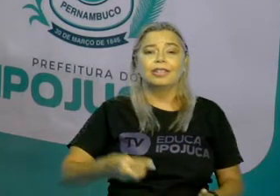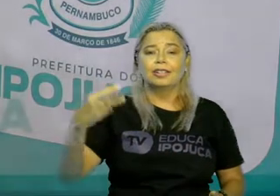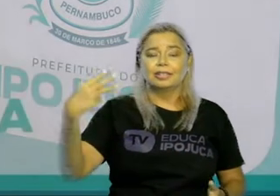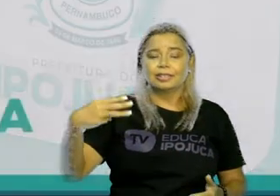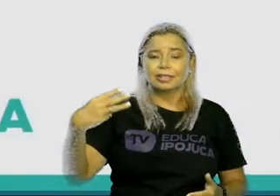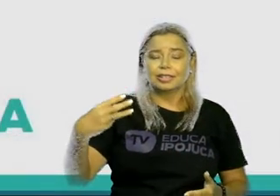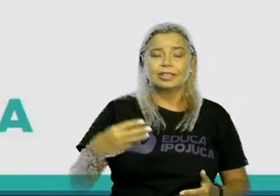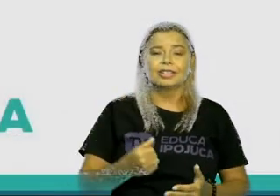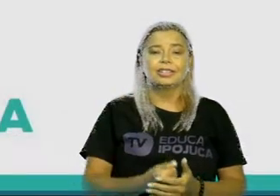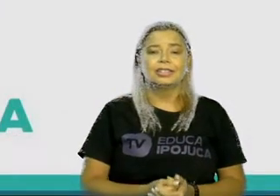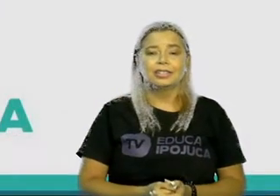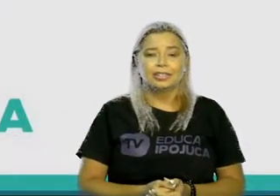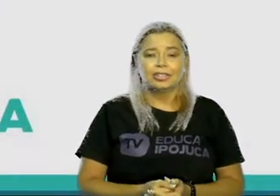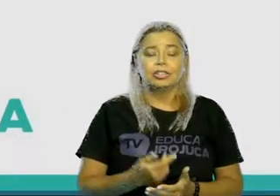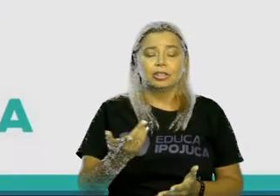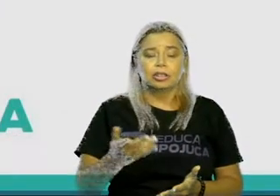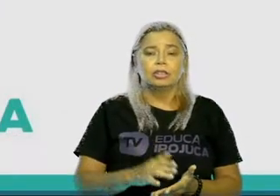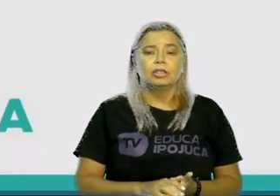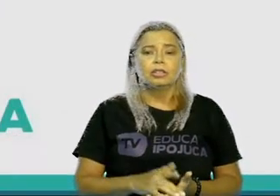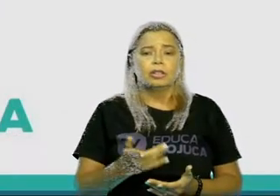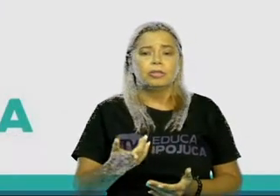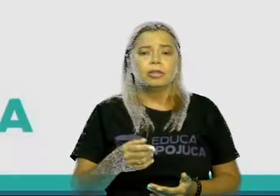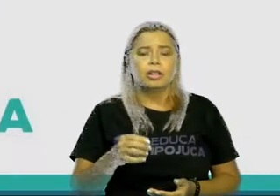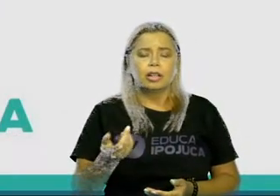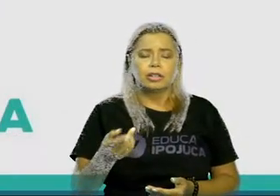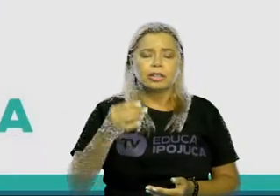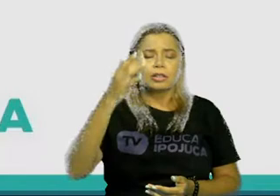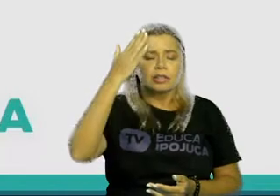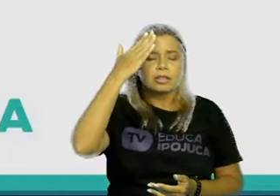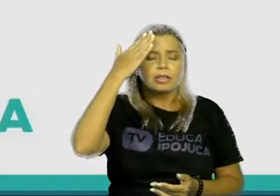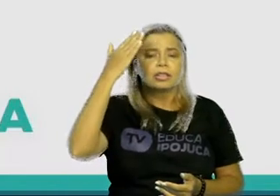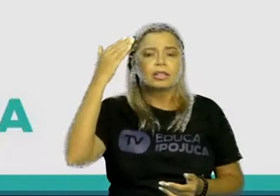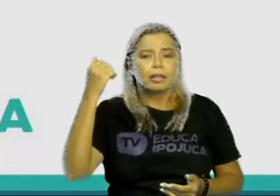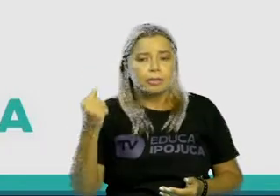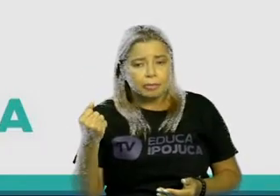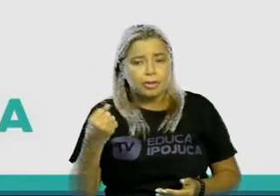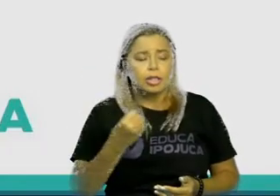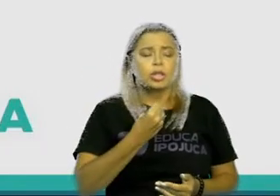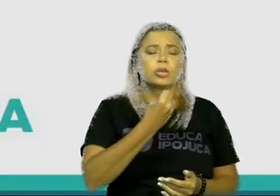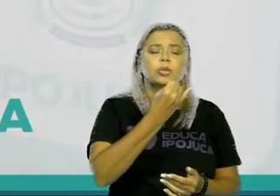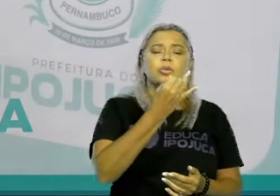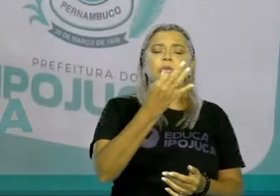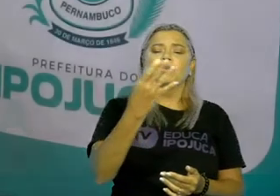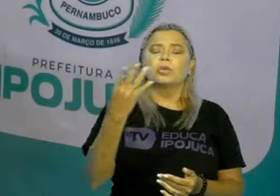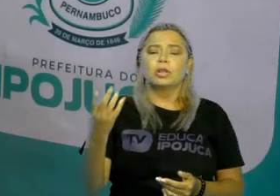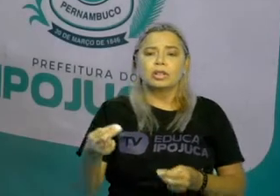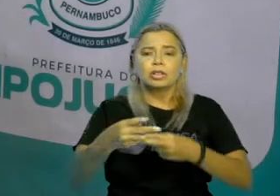tema estimativa e comparação de quantidades em conjuntos.